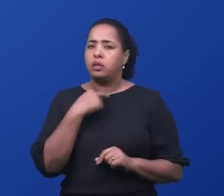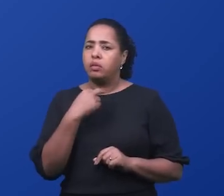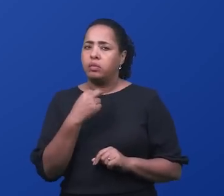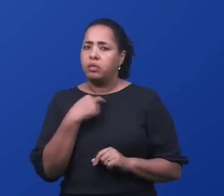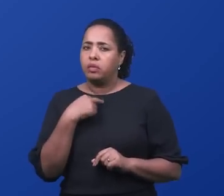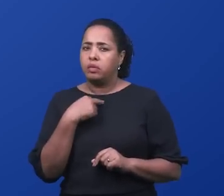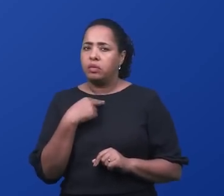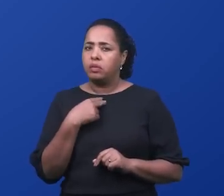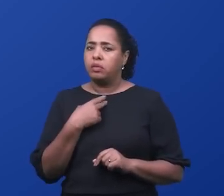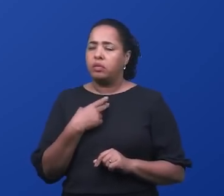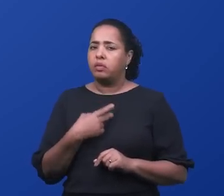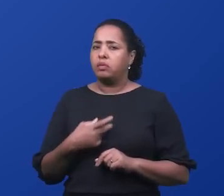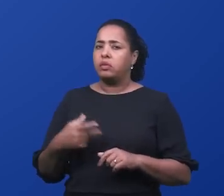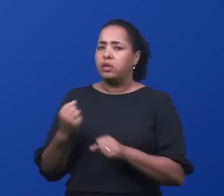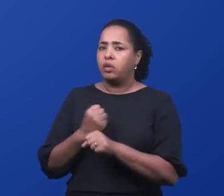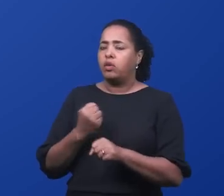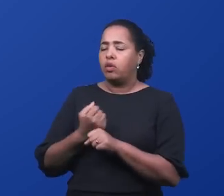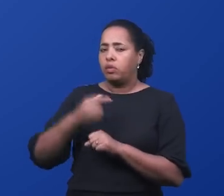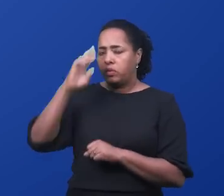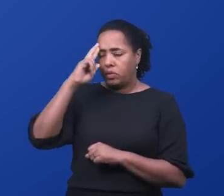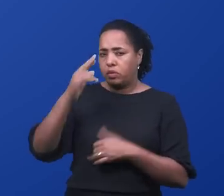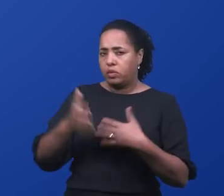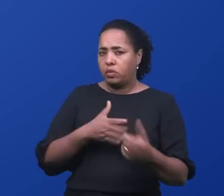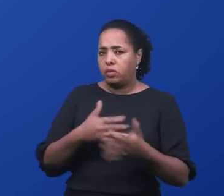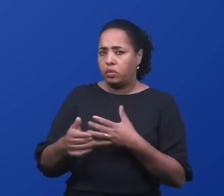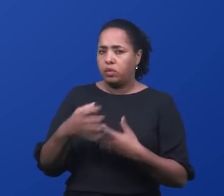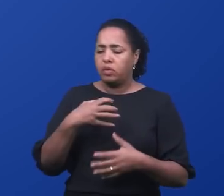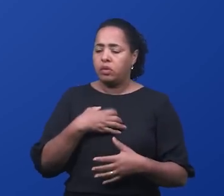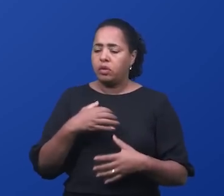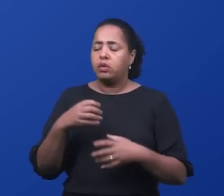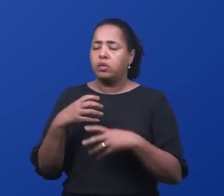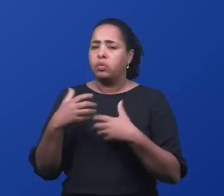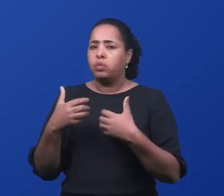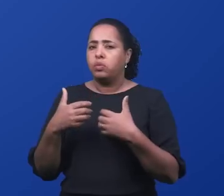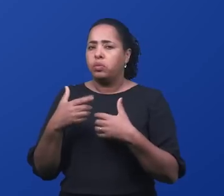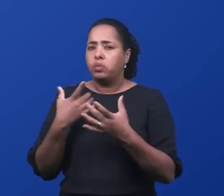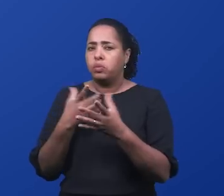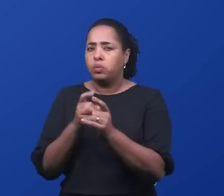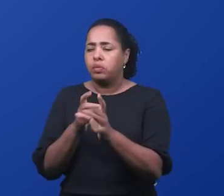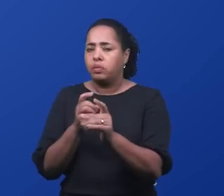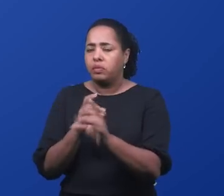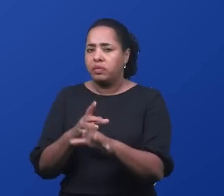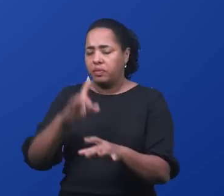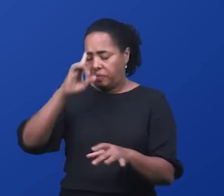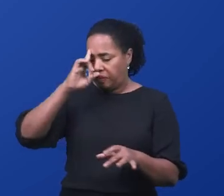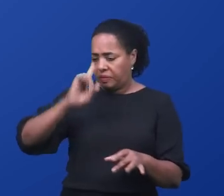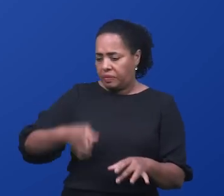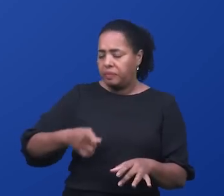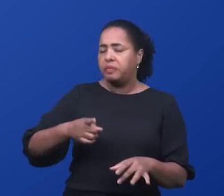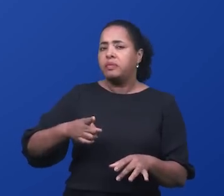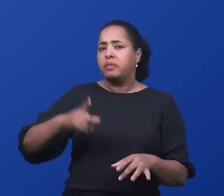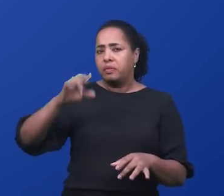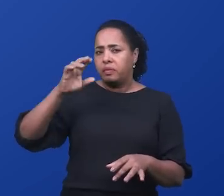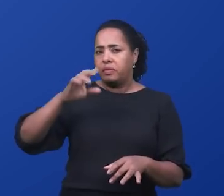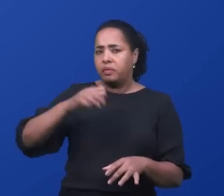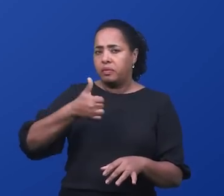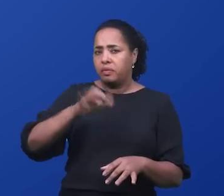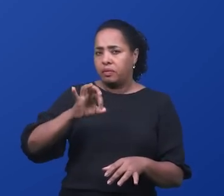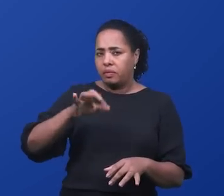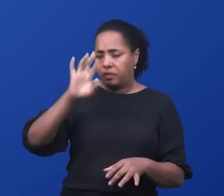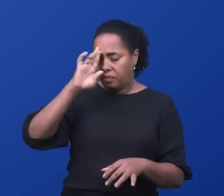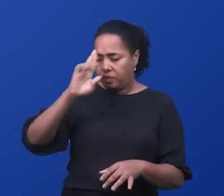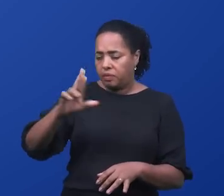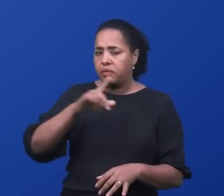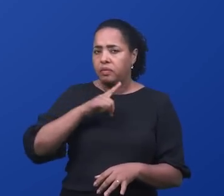levar a arca do Senhor de qualquer jeito. Há uma doutrina, há um mandamento do Senhor a respeito de